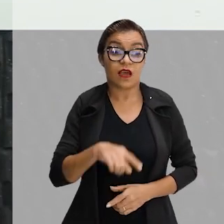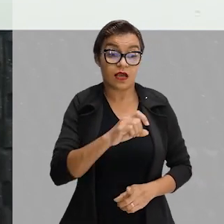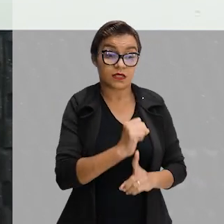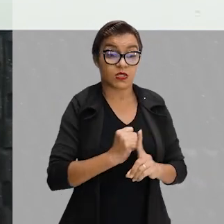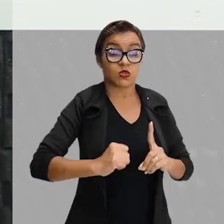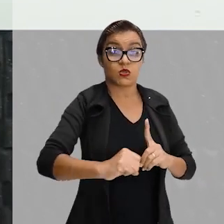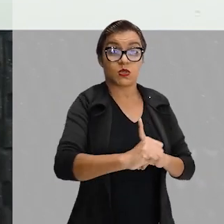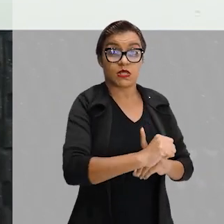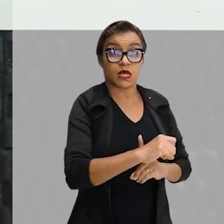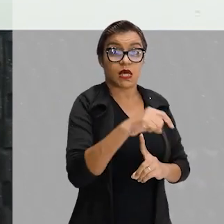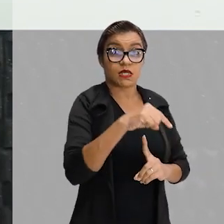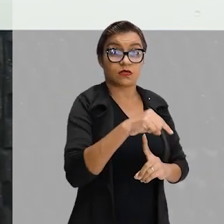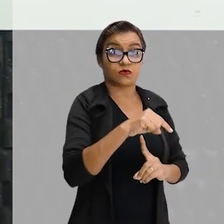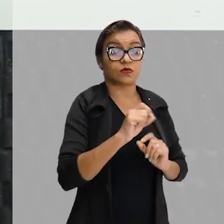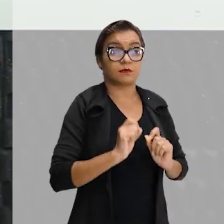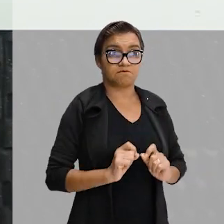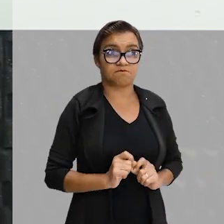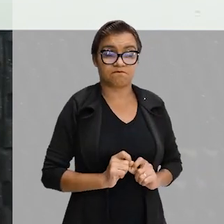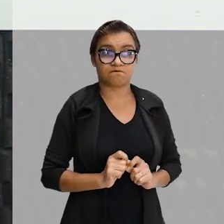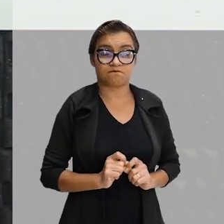sociedade tradicional estava, olha só,